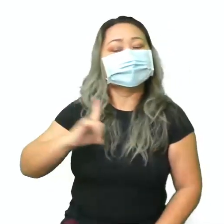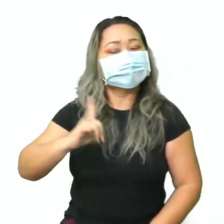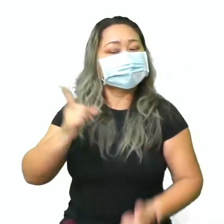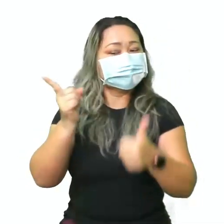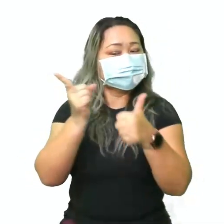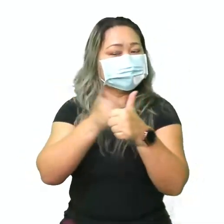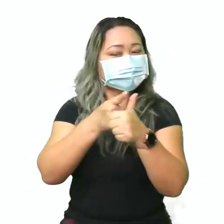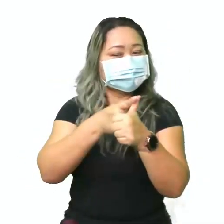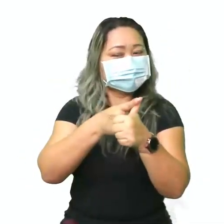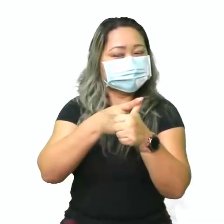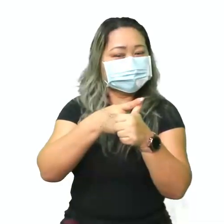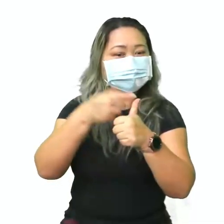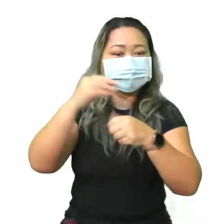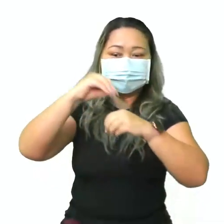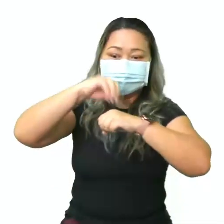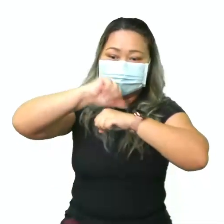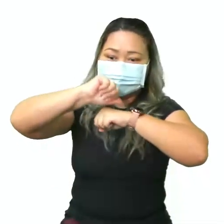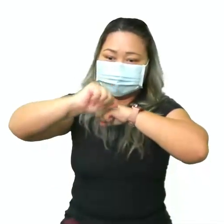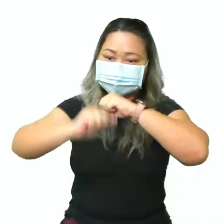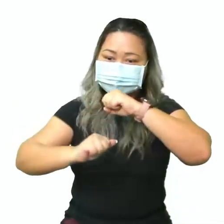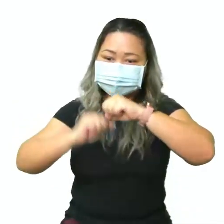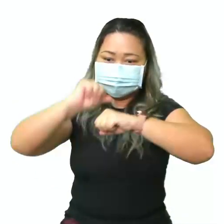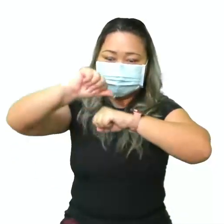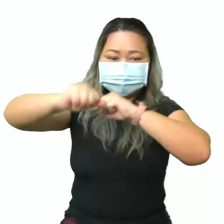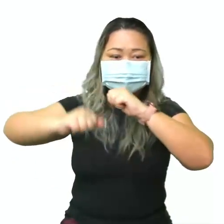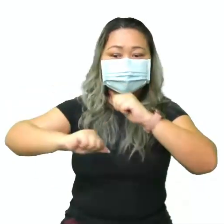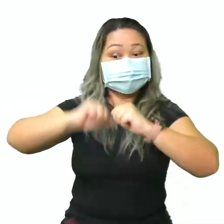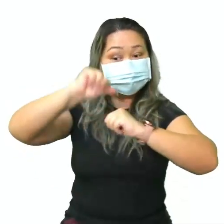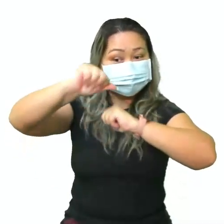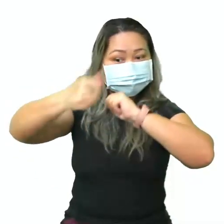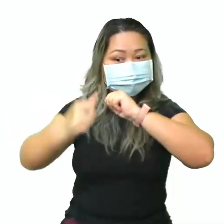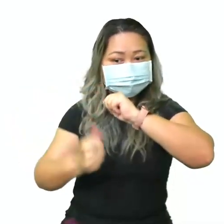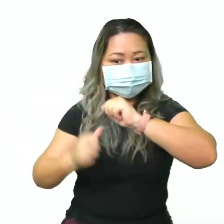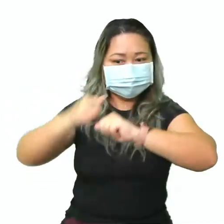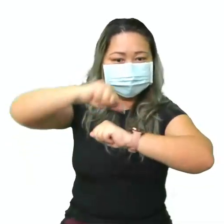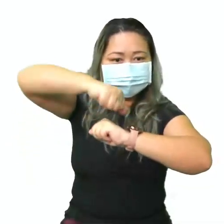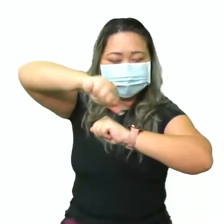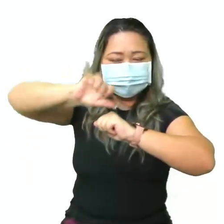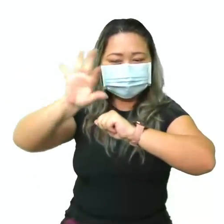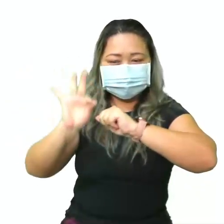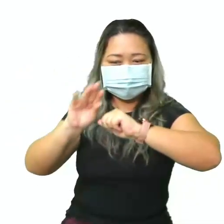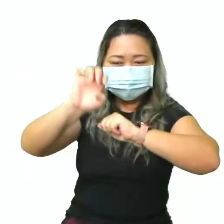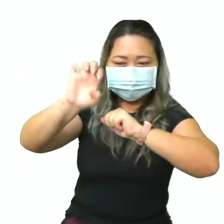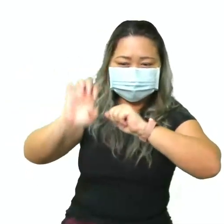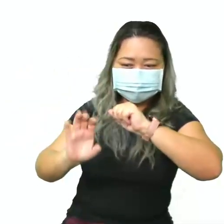alguns passo a passo e a gente vai ver, acompanhar isso aqui na aula de hoje, tá bom? Vamos lá?